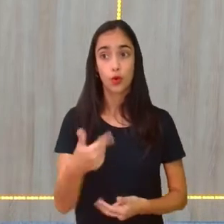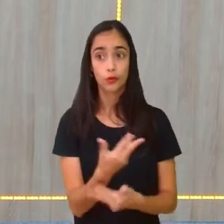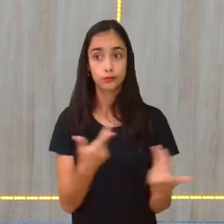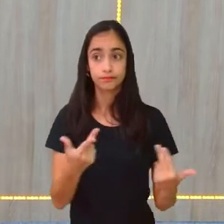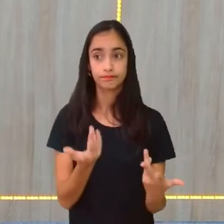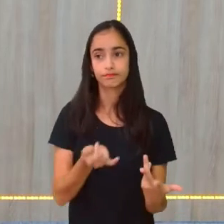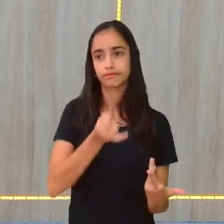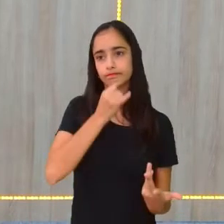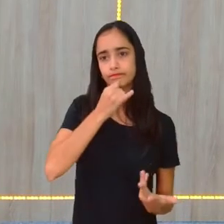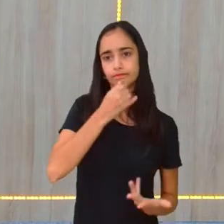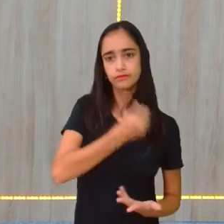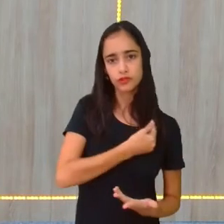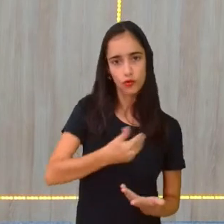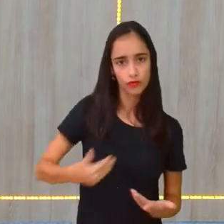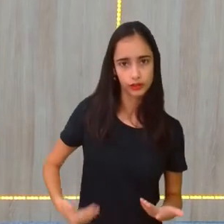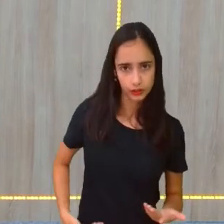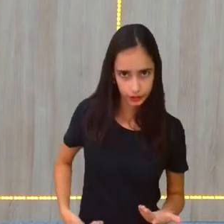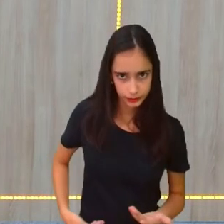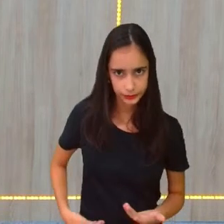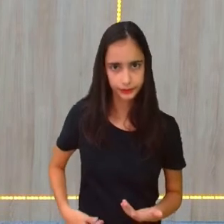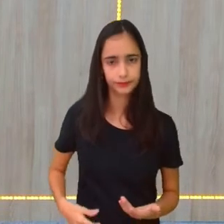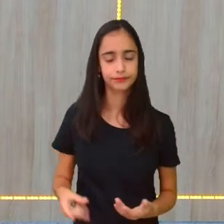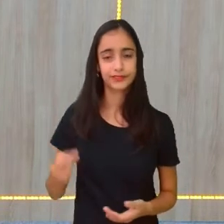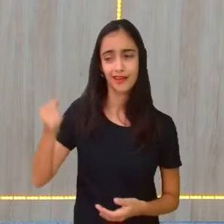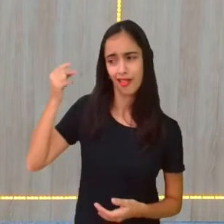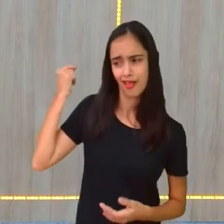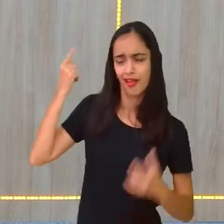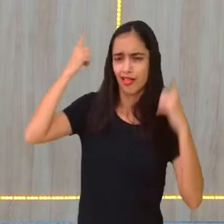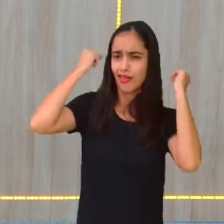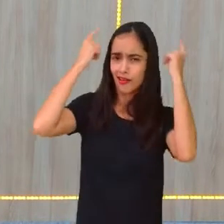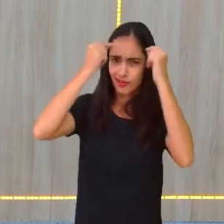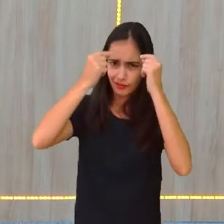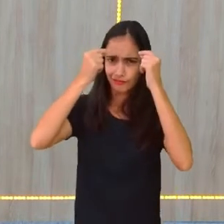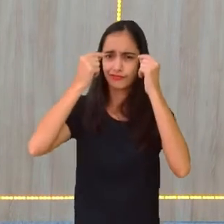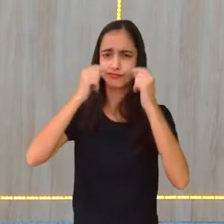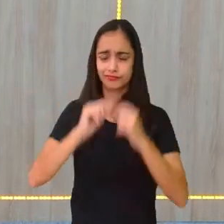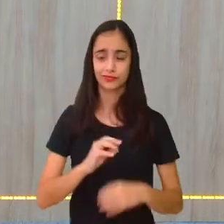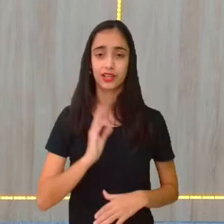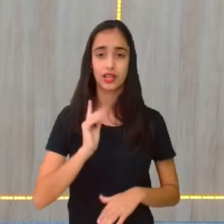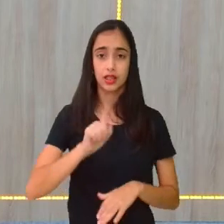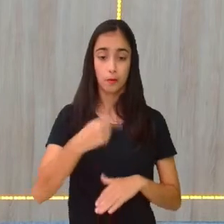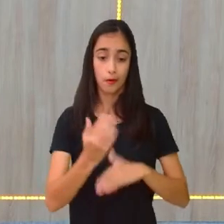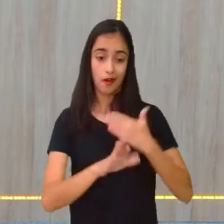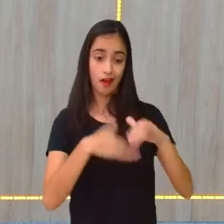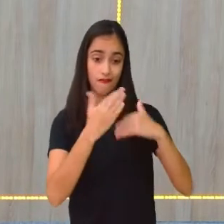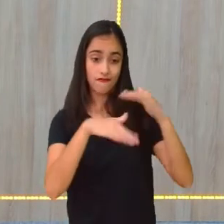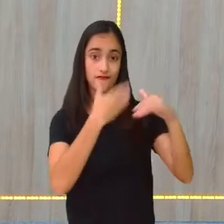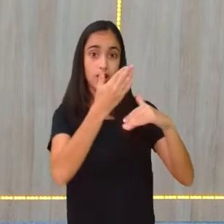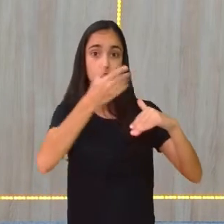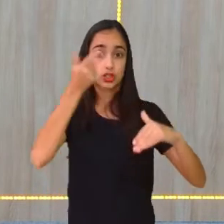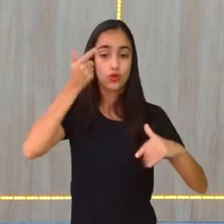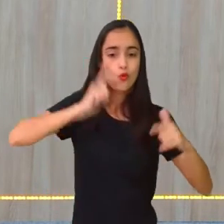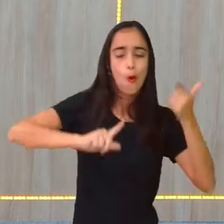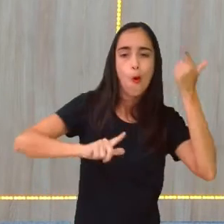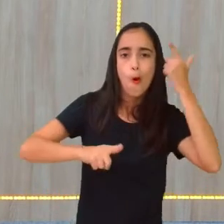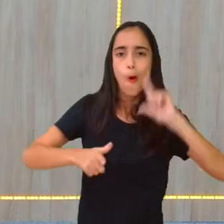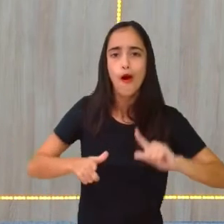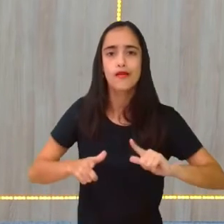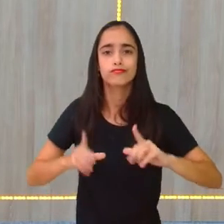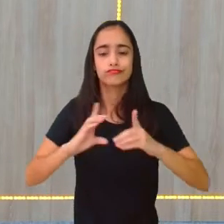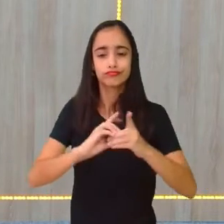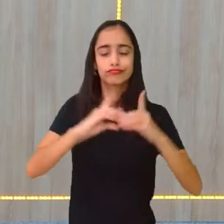governante, né, que vai assumir, né, lá na Grécia, né, e que vai avançar com essas conquistas democráticas,